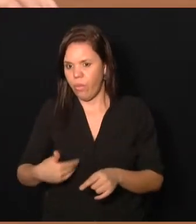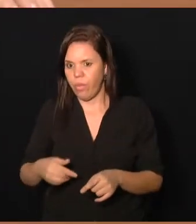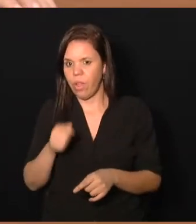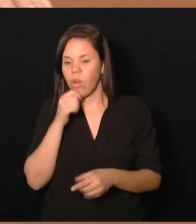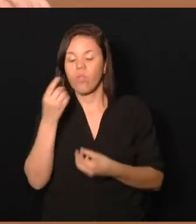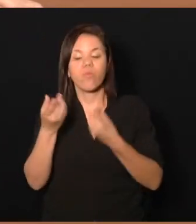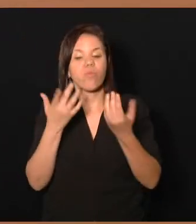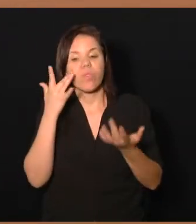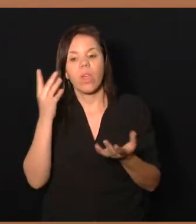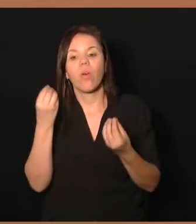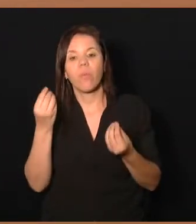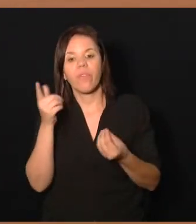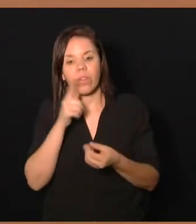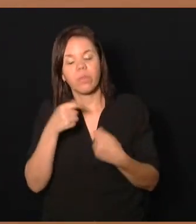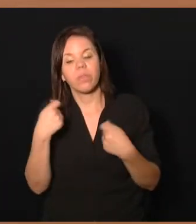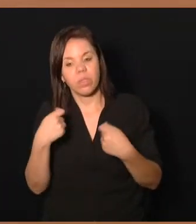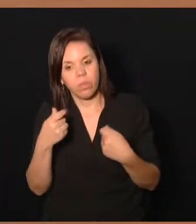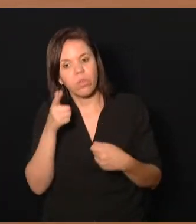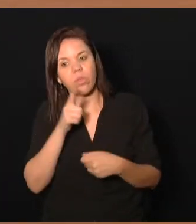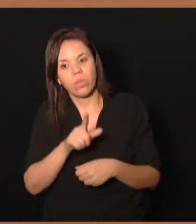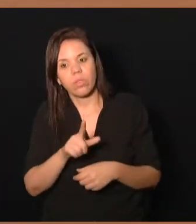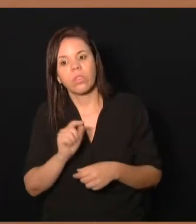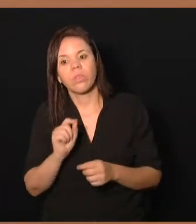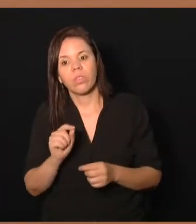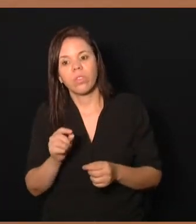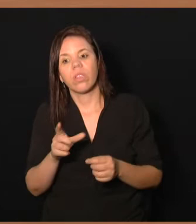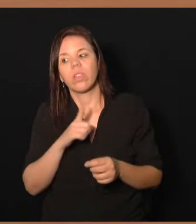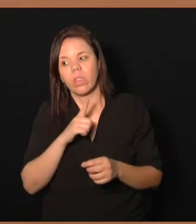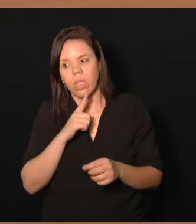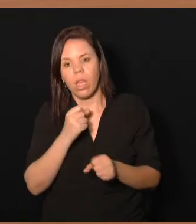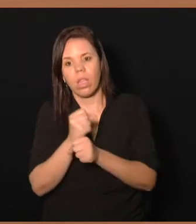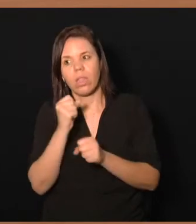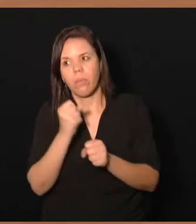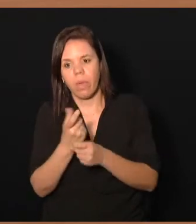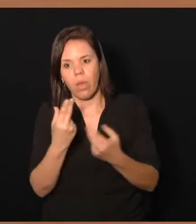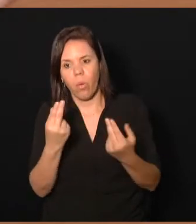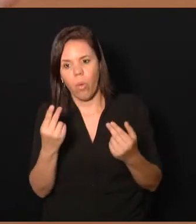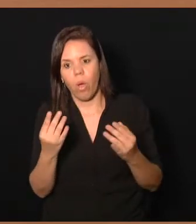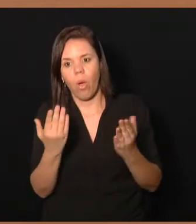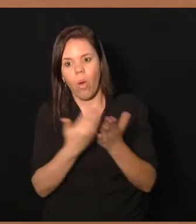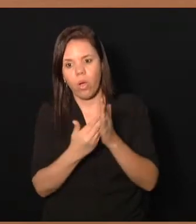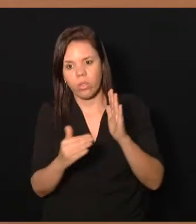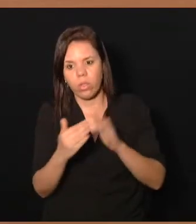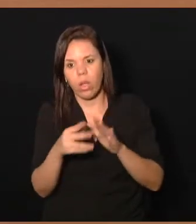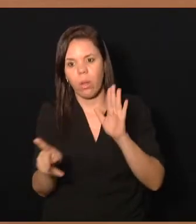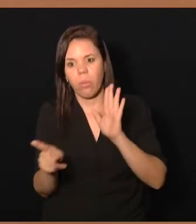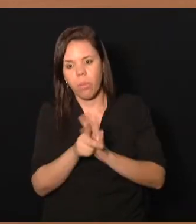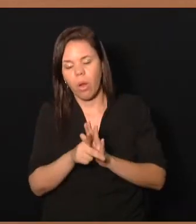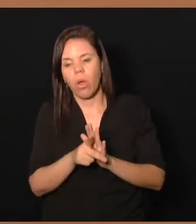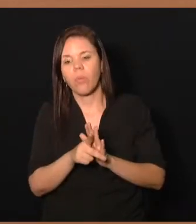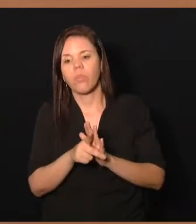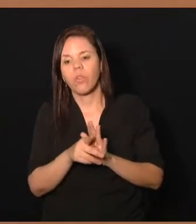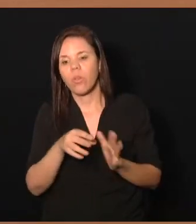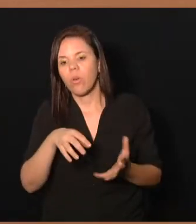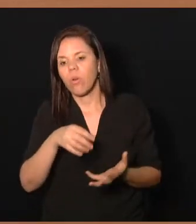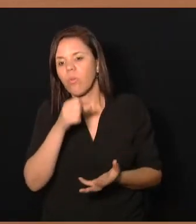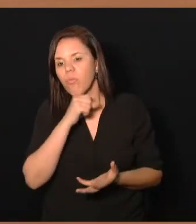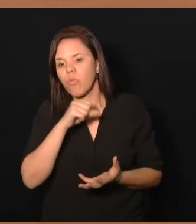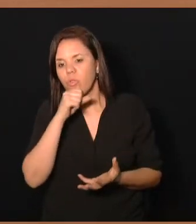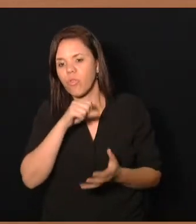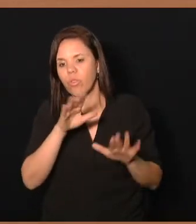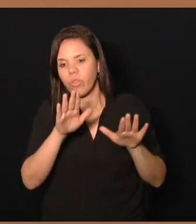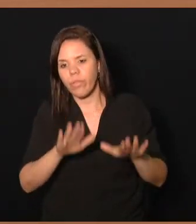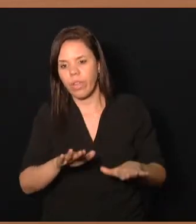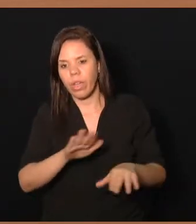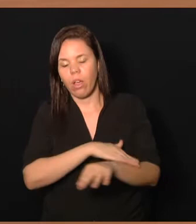vamos conseguir isso, doutor, mas nós temos que conseguir. Eu não sei como, mas nós temos que fazer alguma coisa. O poder público